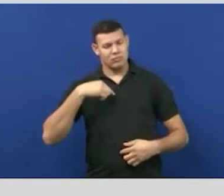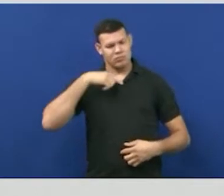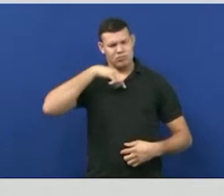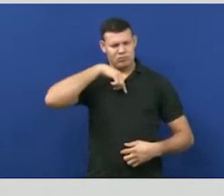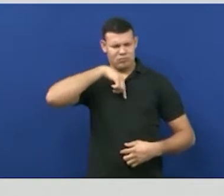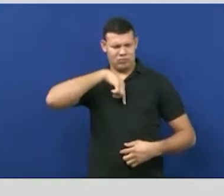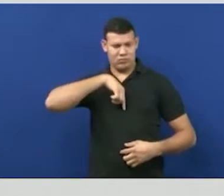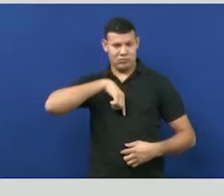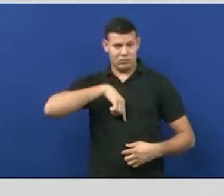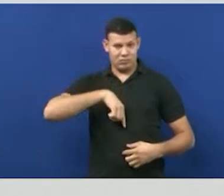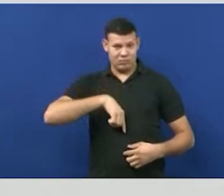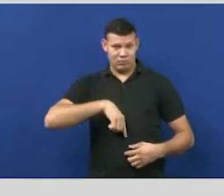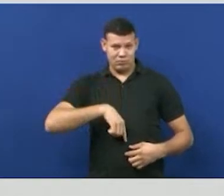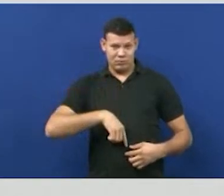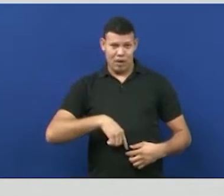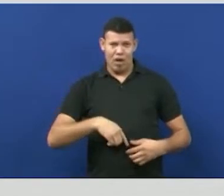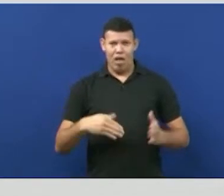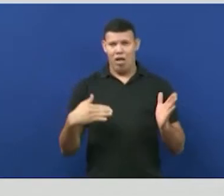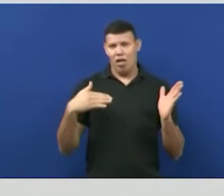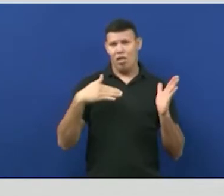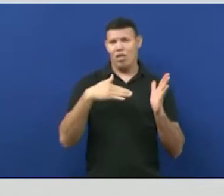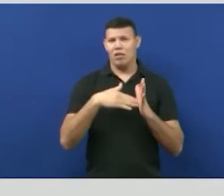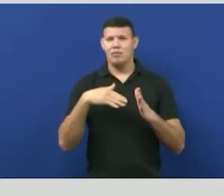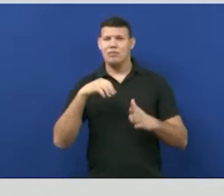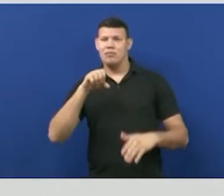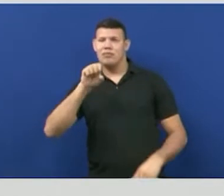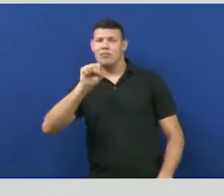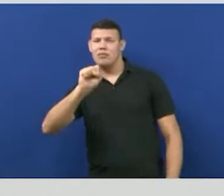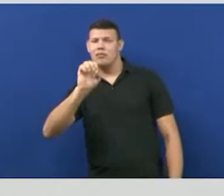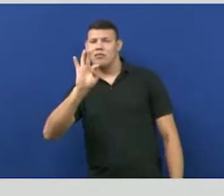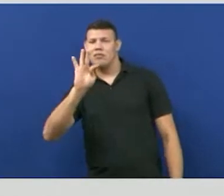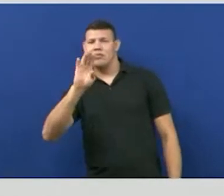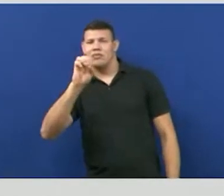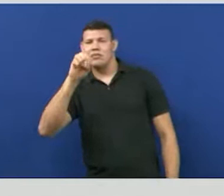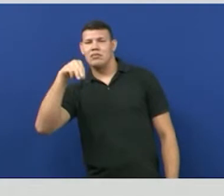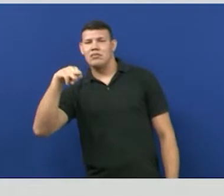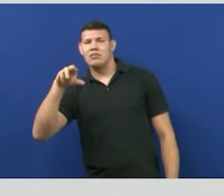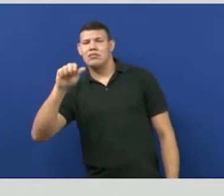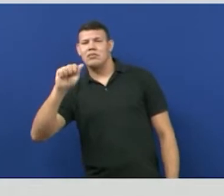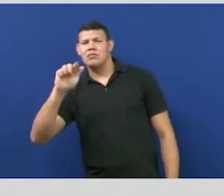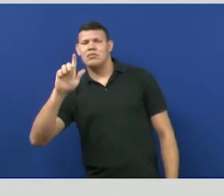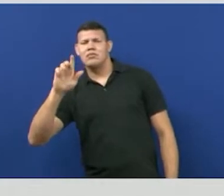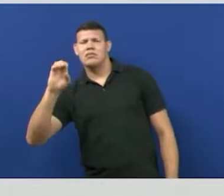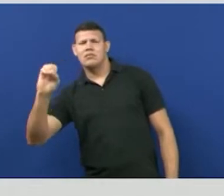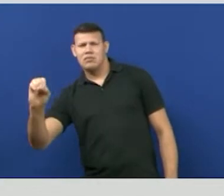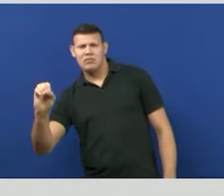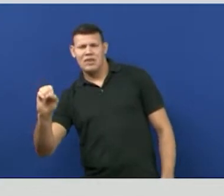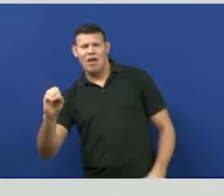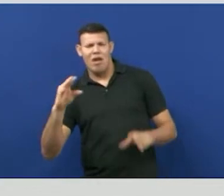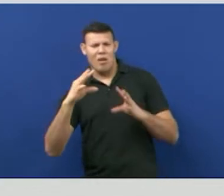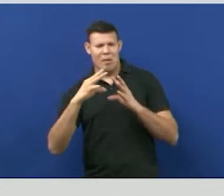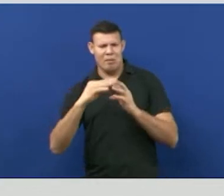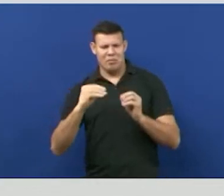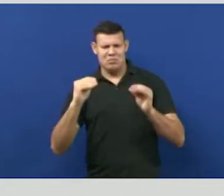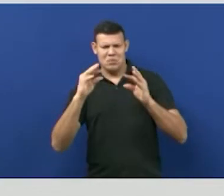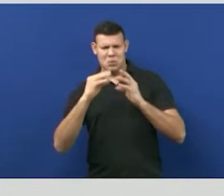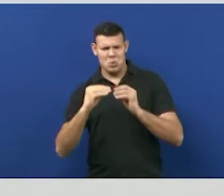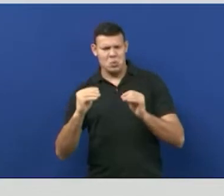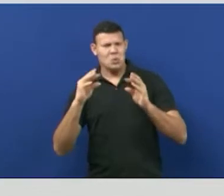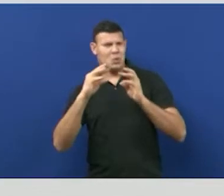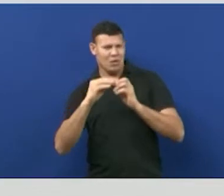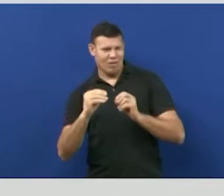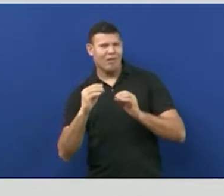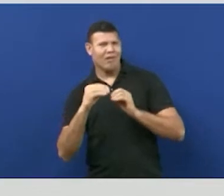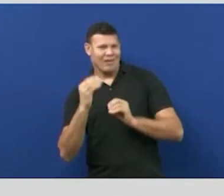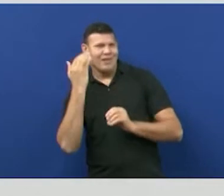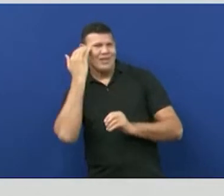estômago, todo o alimento ele é transformado em um material bem mais líquido,